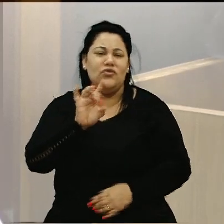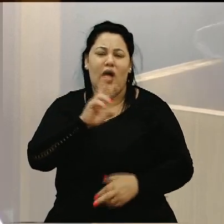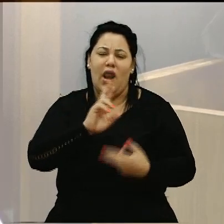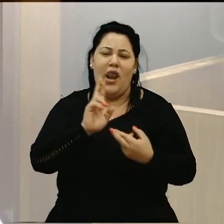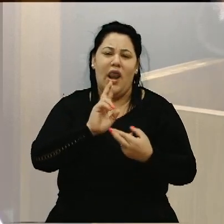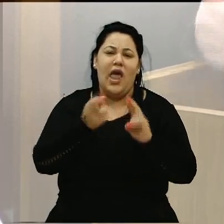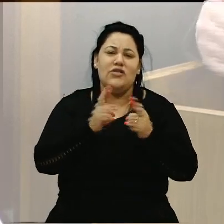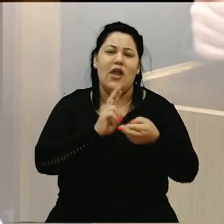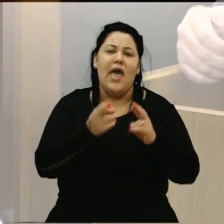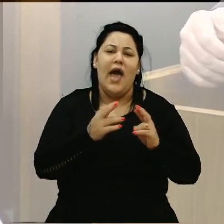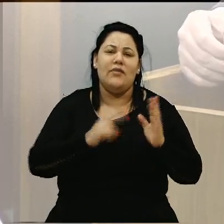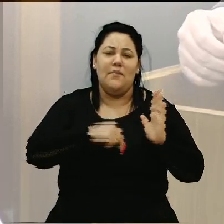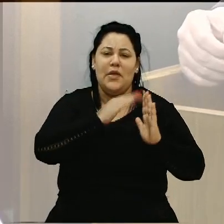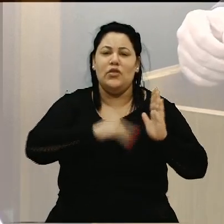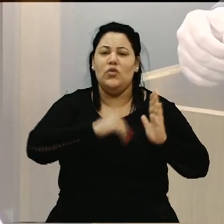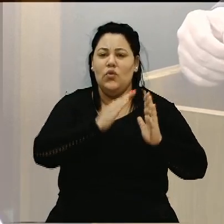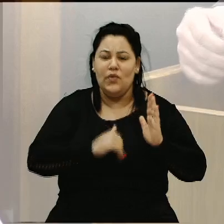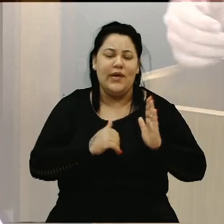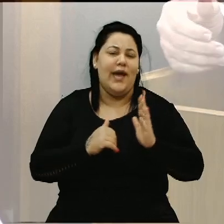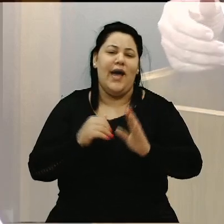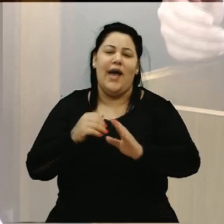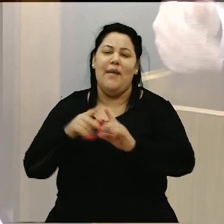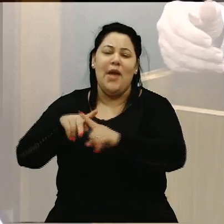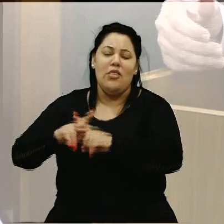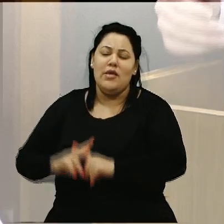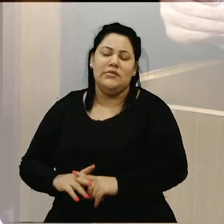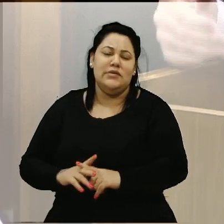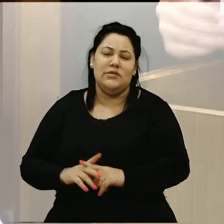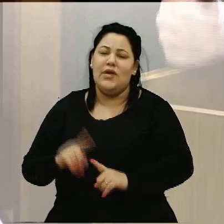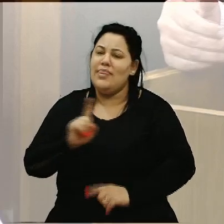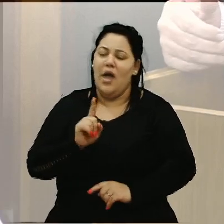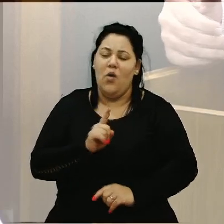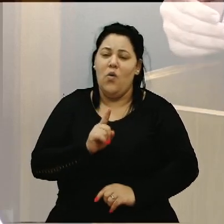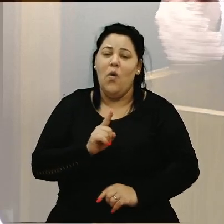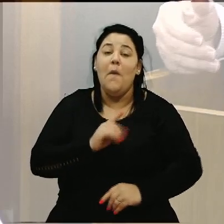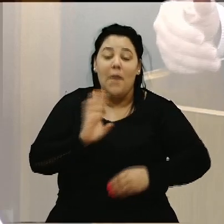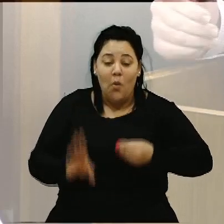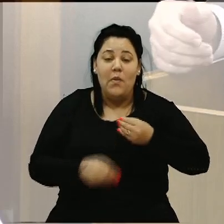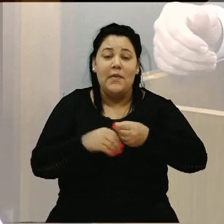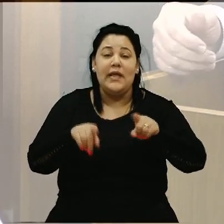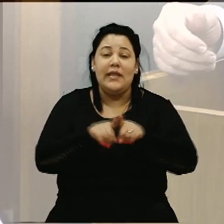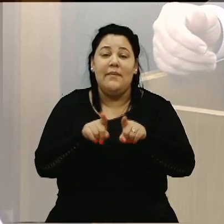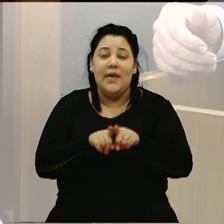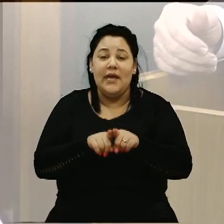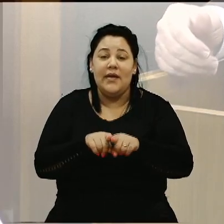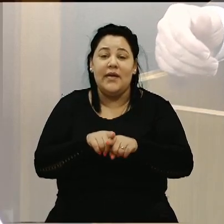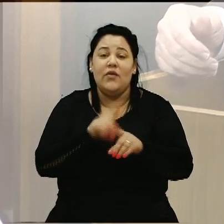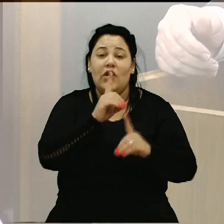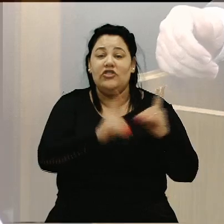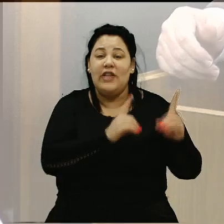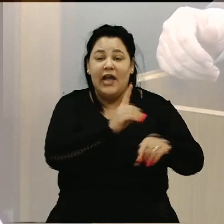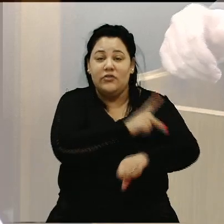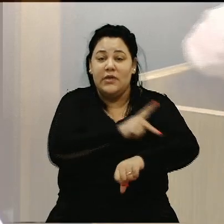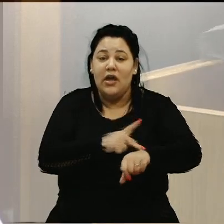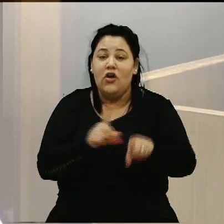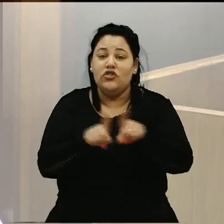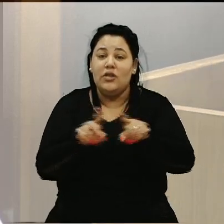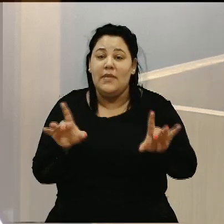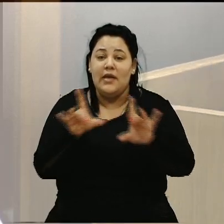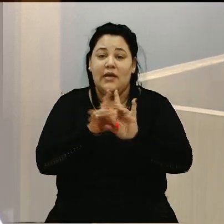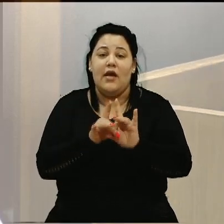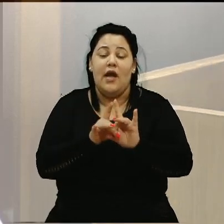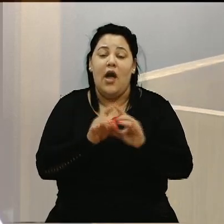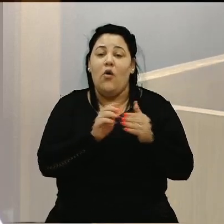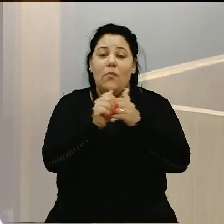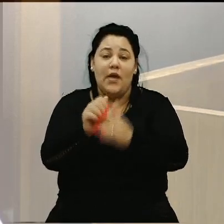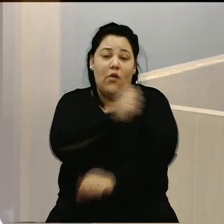mas didático-pedagógica. Trazer o aluno, trazer a empresa junto com o aluno, através de todos esses pontos que